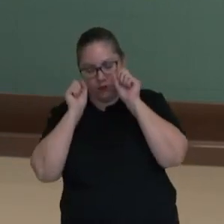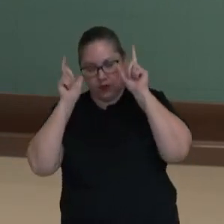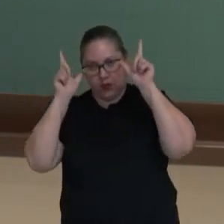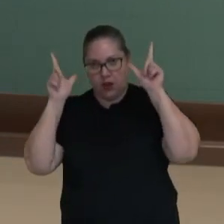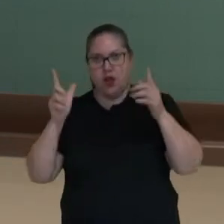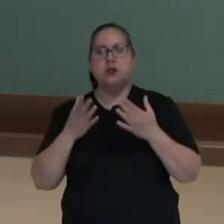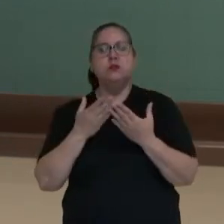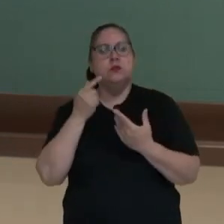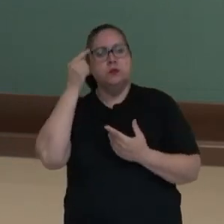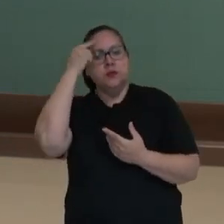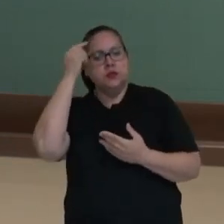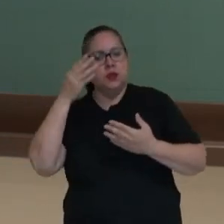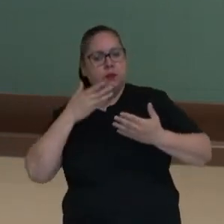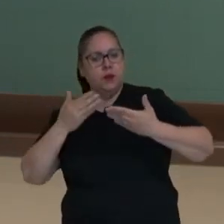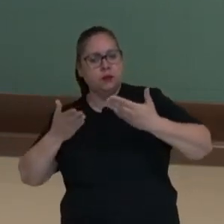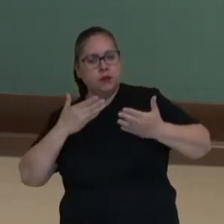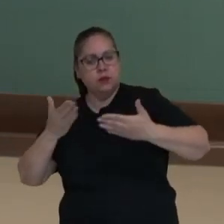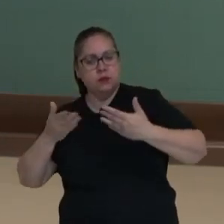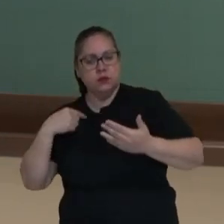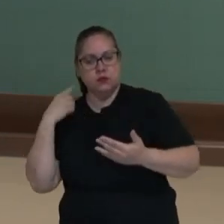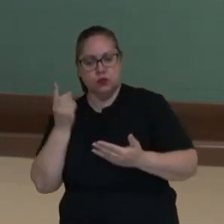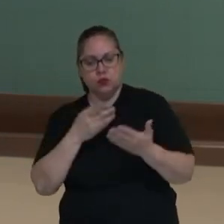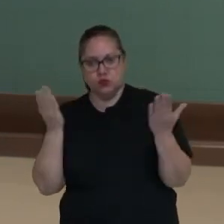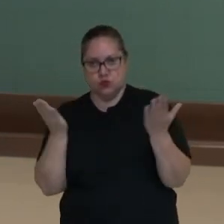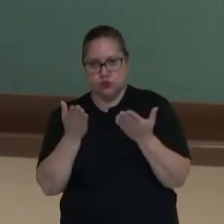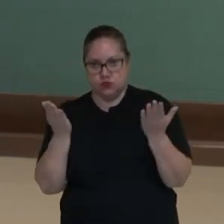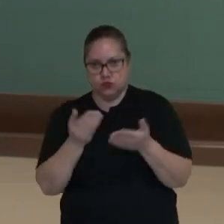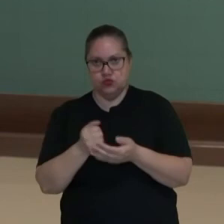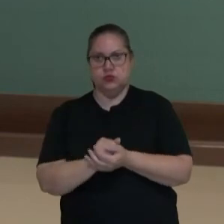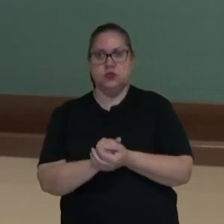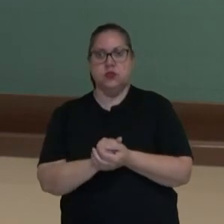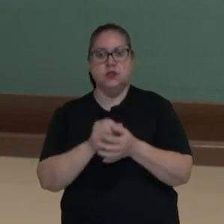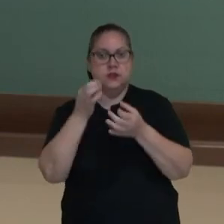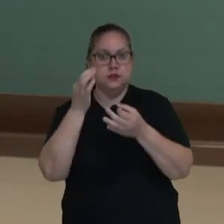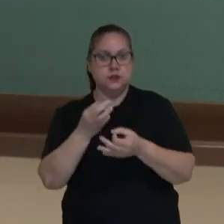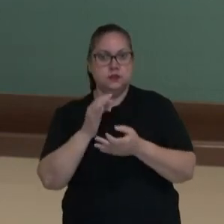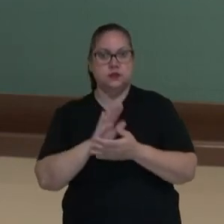qual que é a importância do debate para nós hoje em dia,